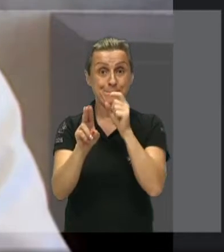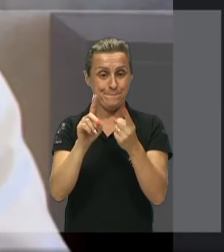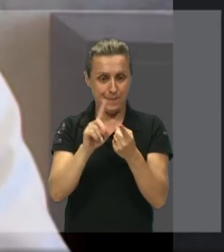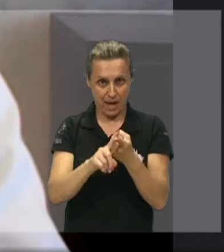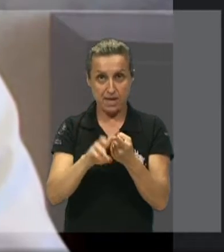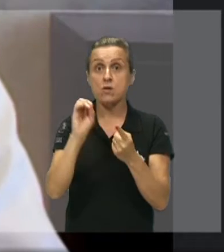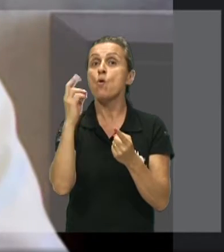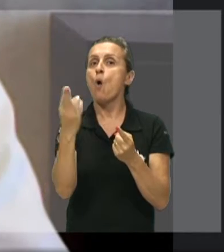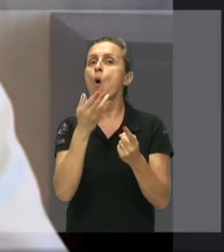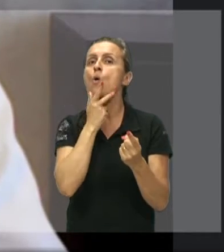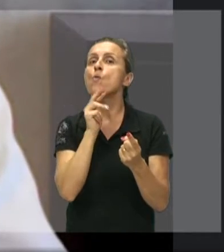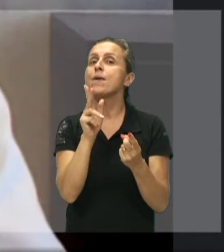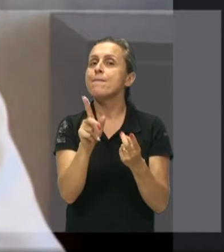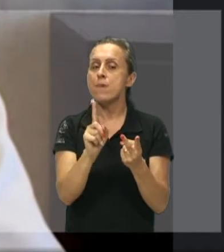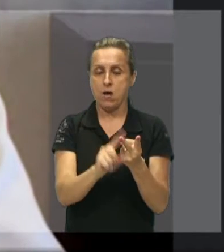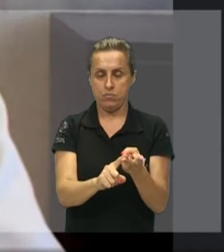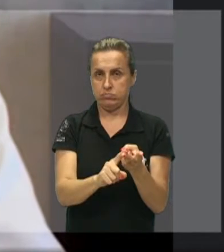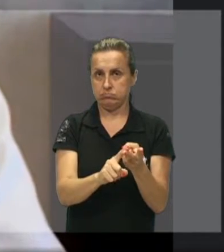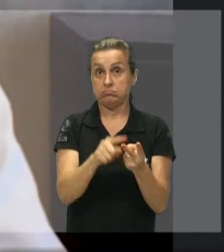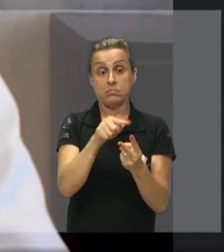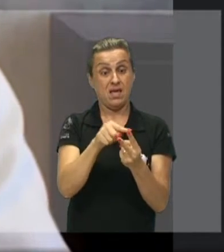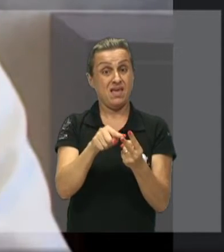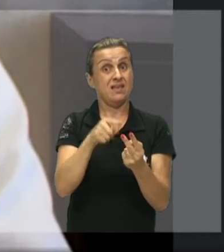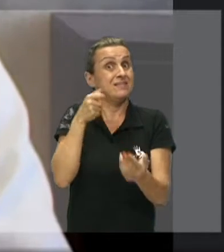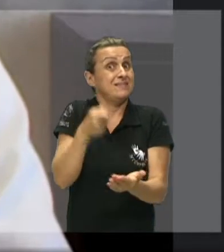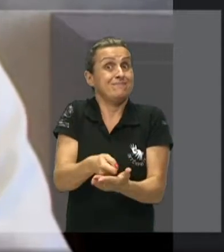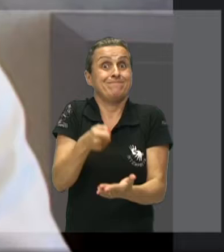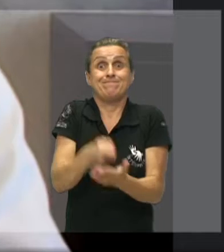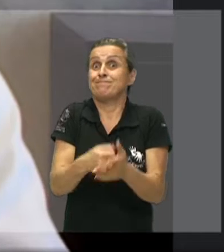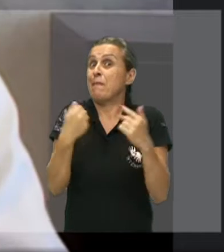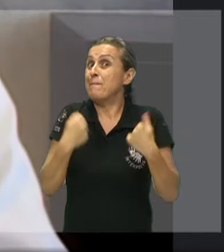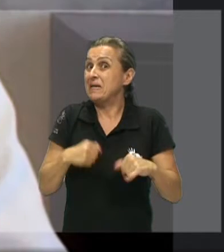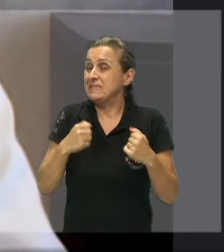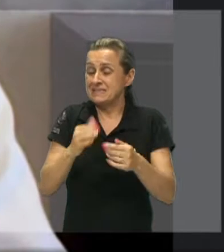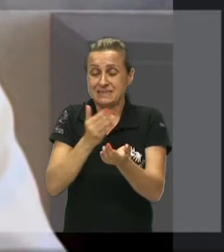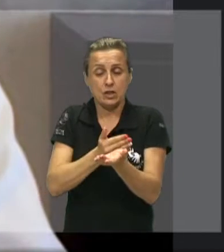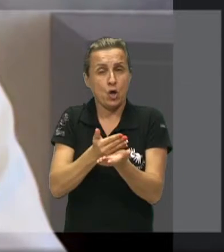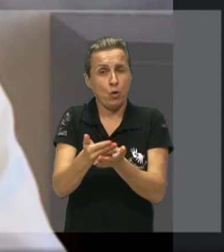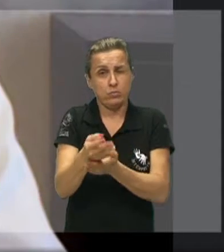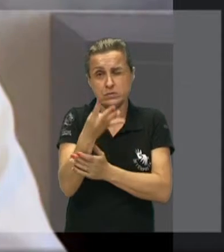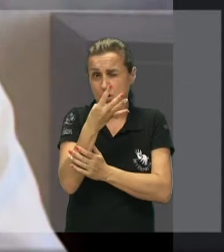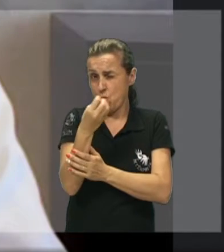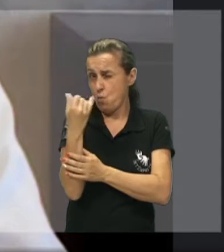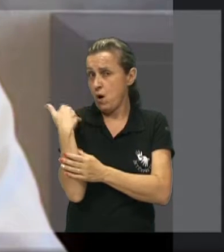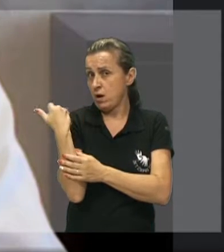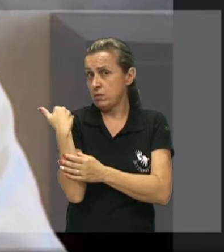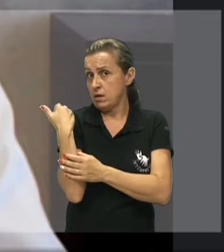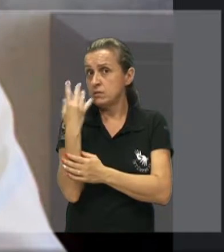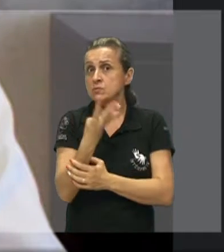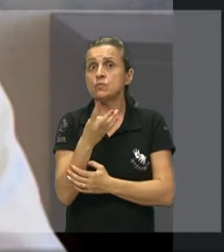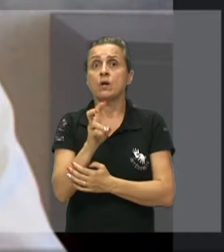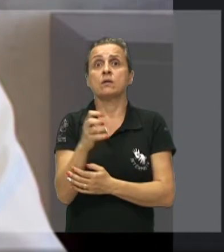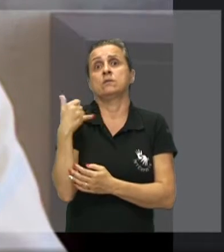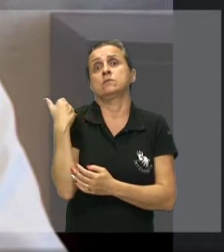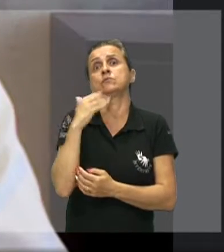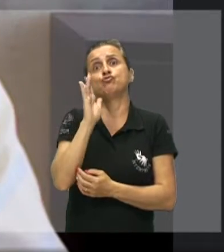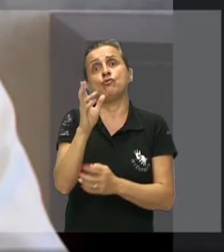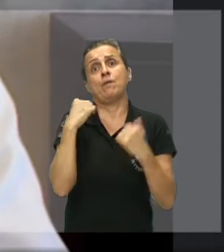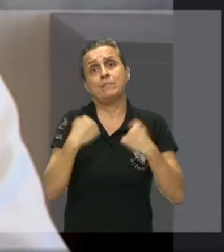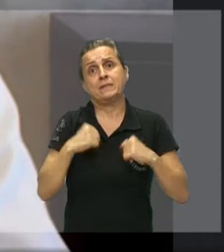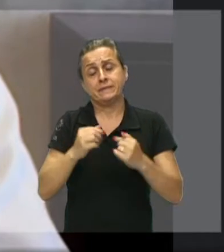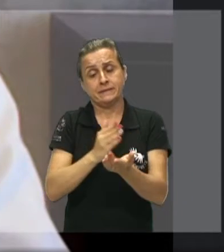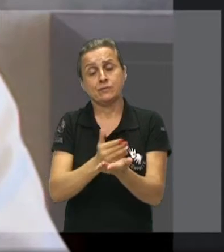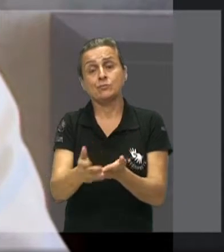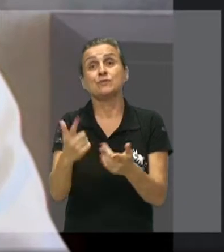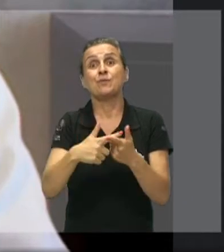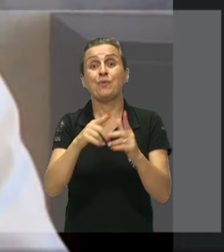Então, esses têm a obrigatoriedade de iniciar os exames a partir de 40 a 45 anos de idade. São esses